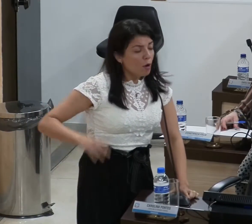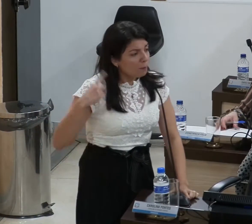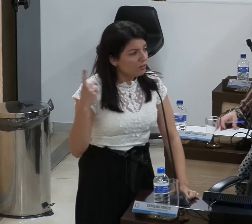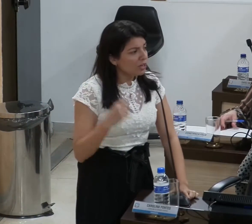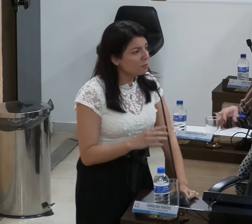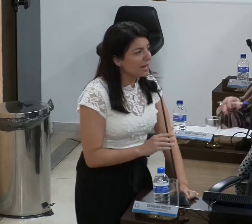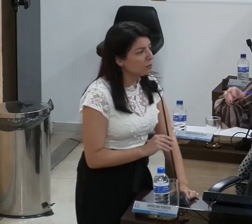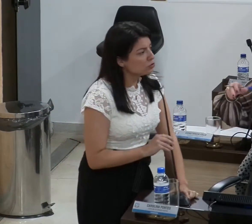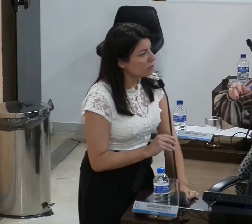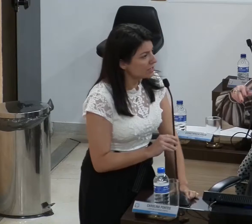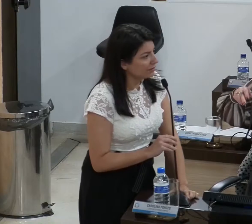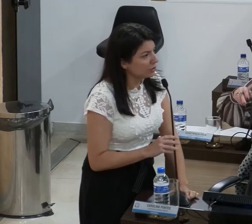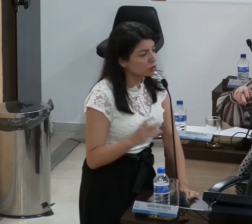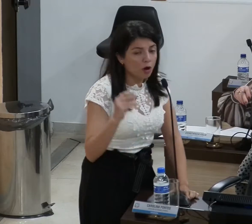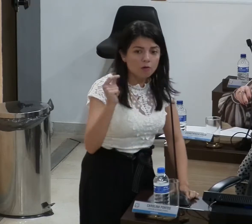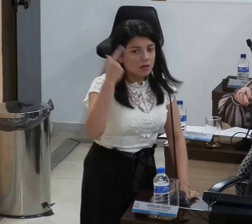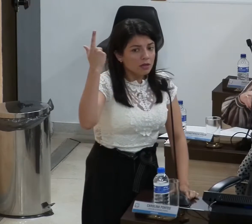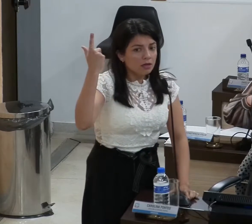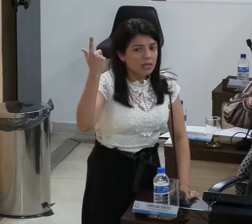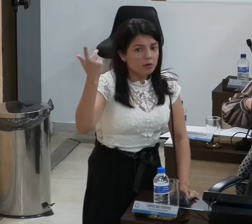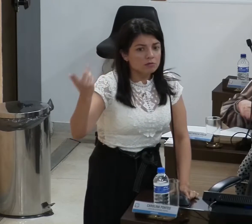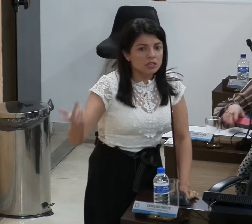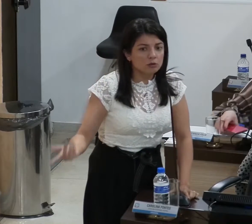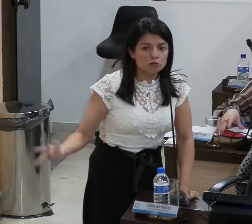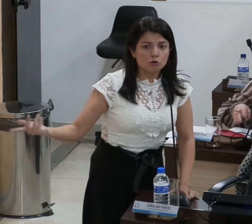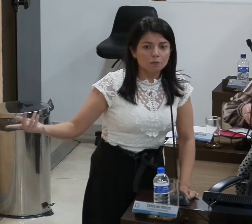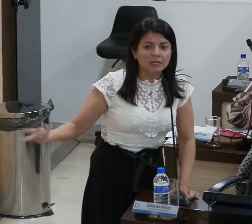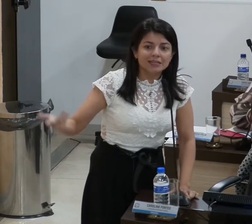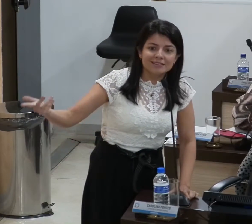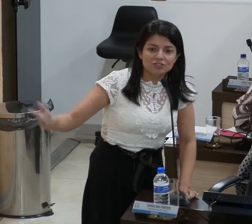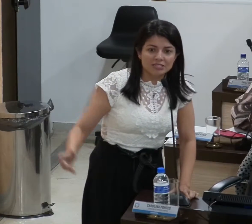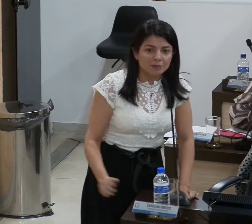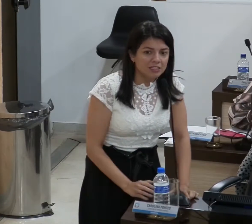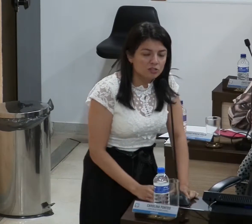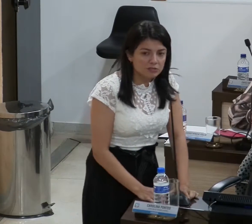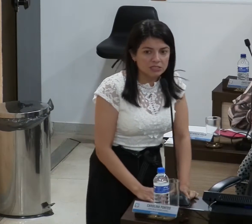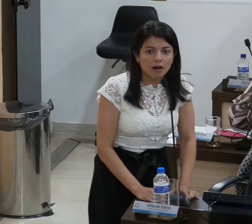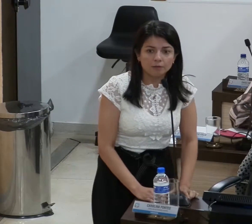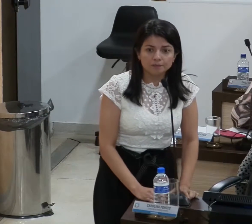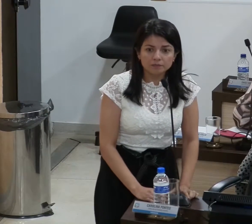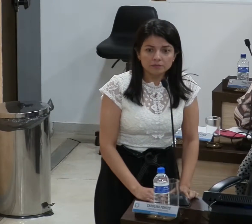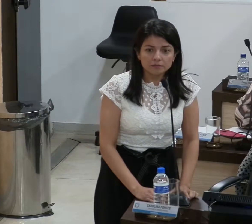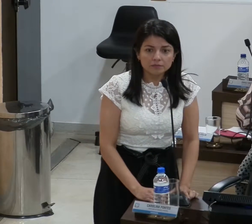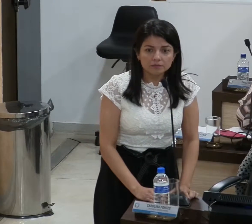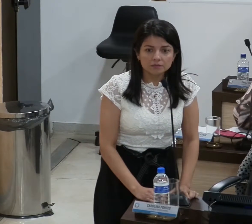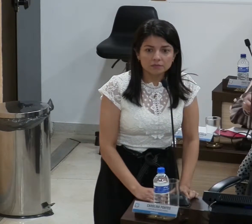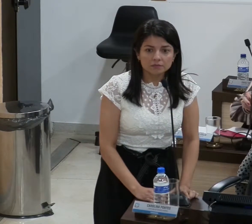intervenção, o prefeito Mário Botion se atentou e conseguiu descobrir que existia essa medida judicial?